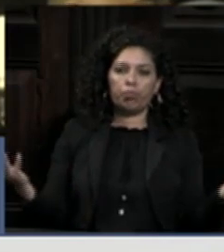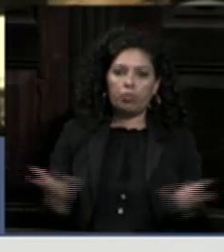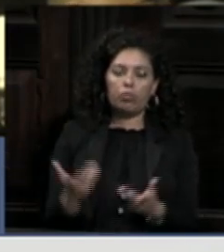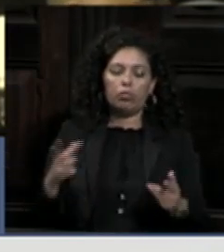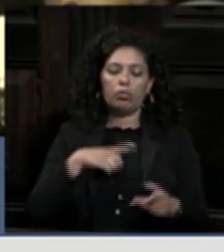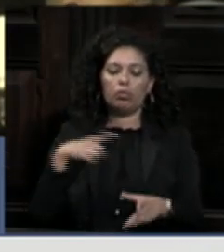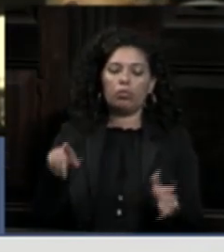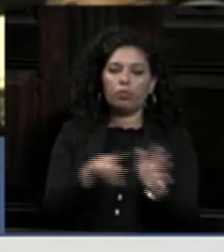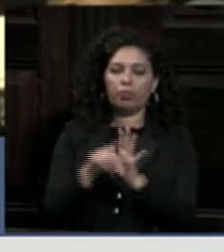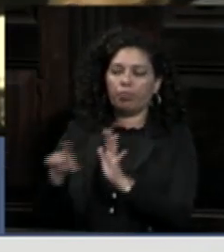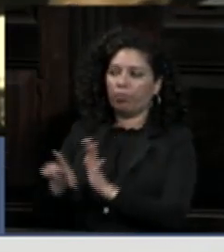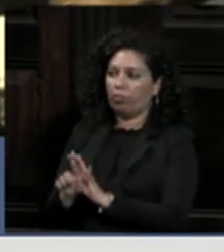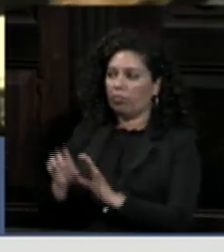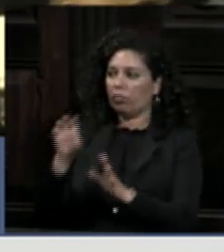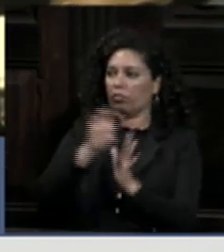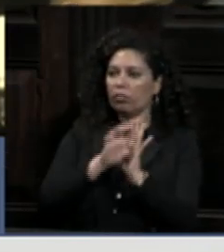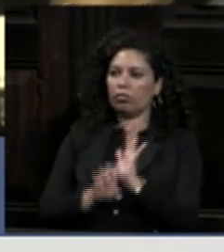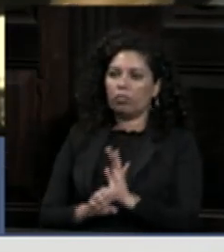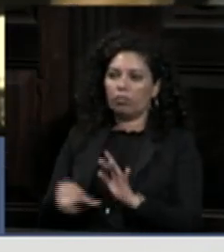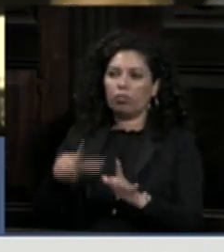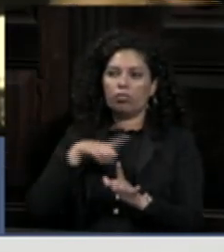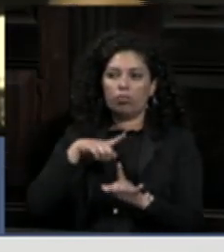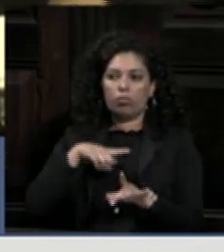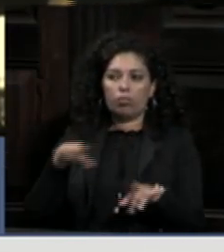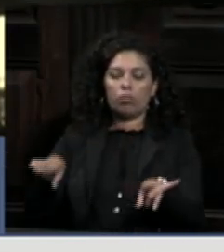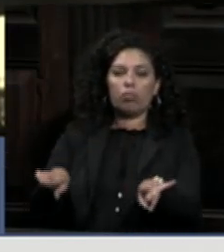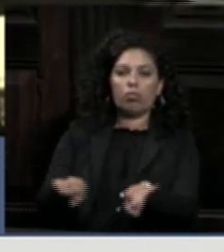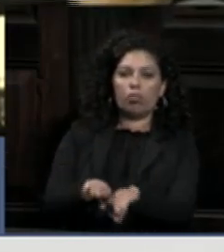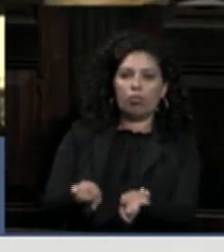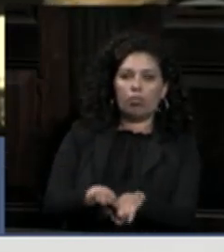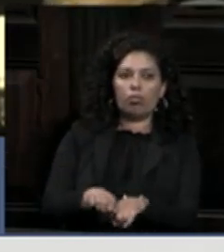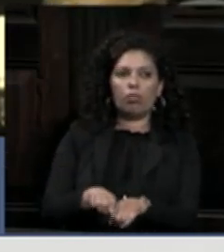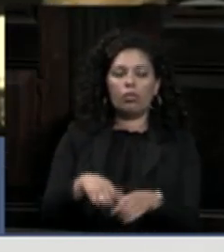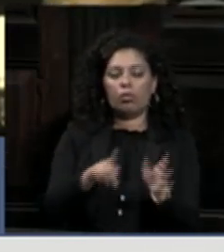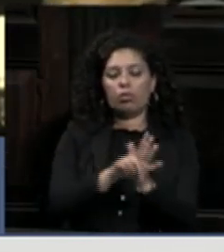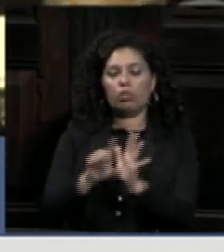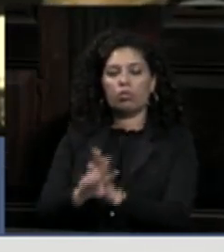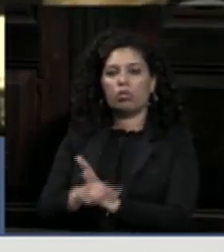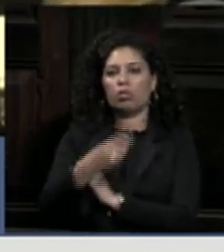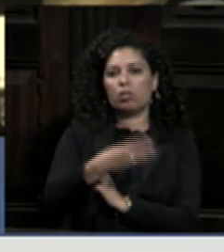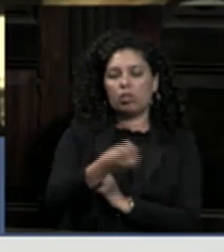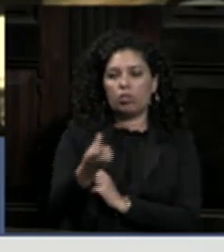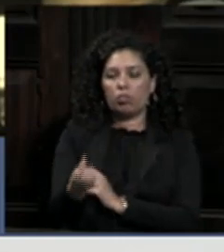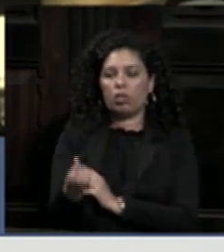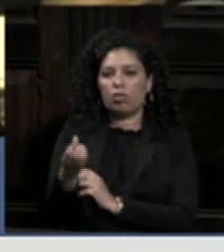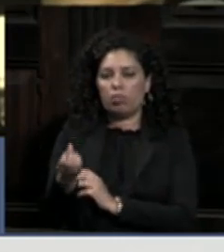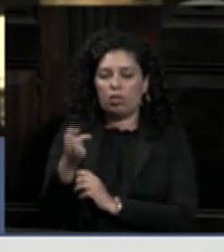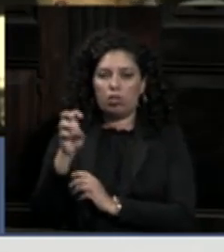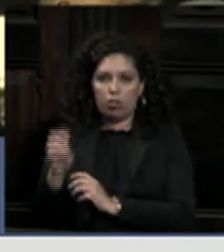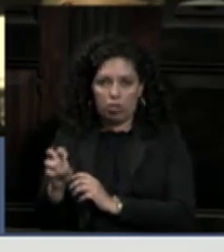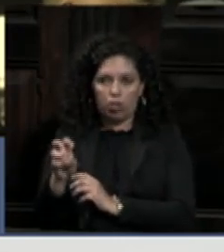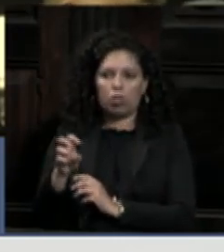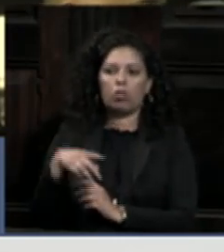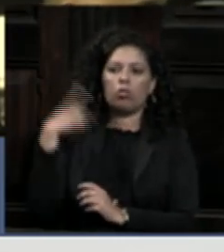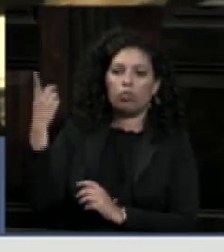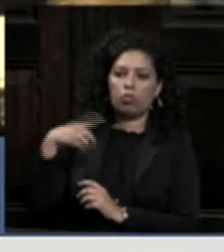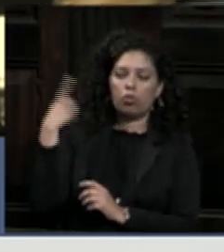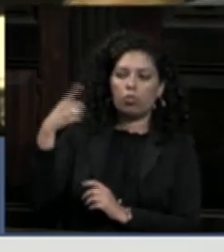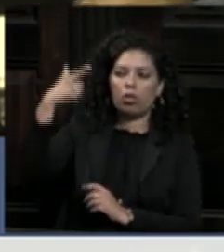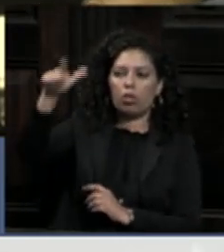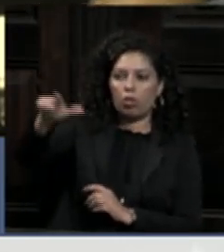gostavam aprovada a redação do vencido a segunda discussão o projeto de lei 365 2017 autoria do deputado rafael picciani